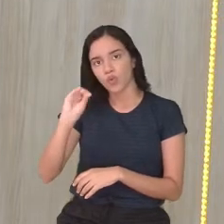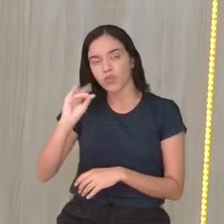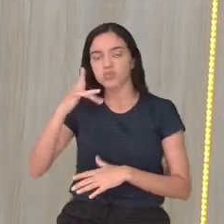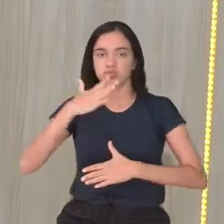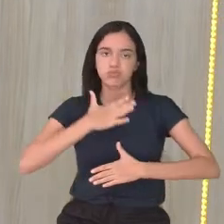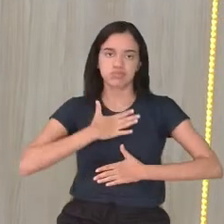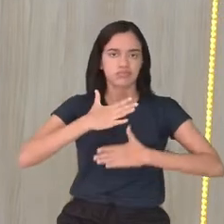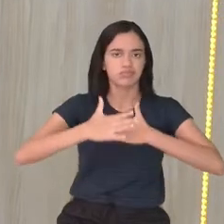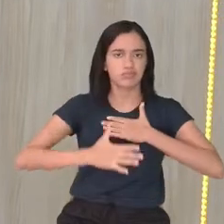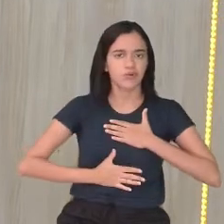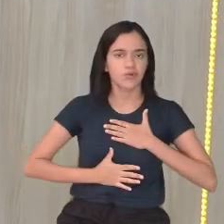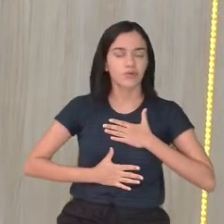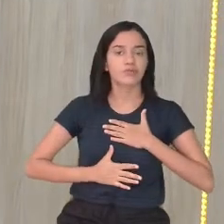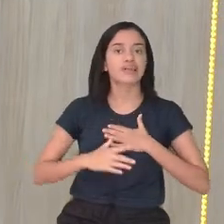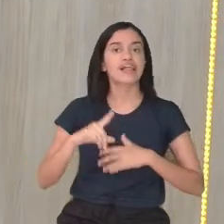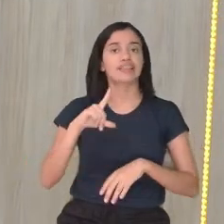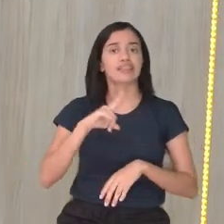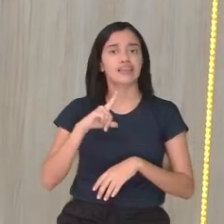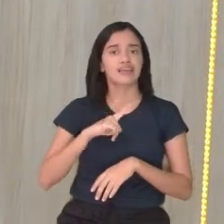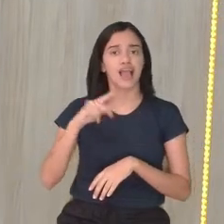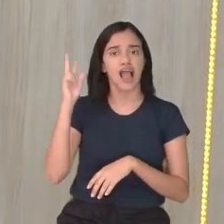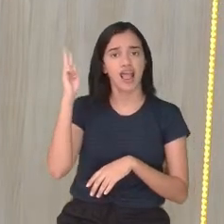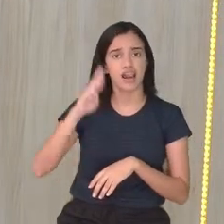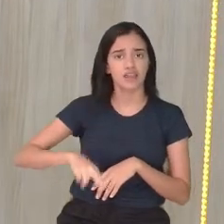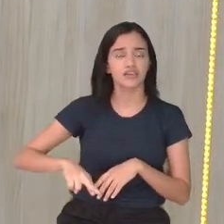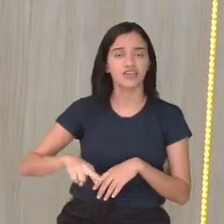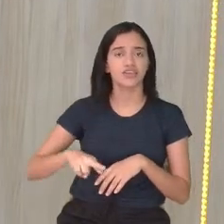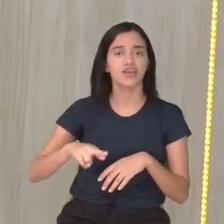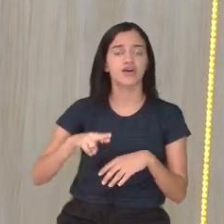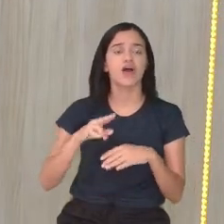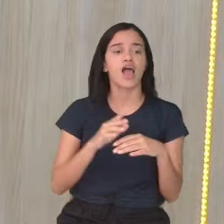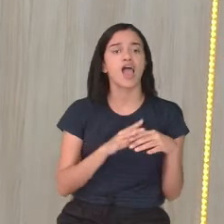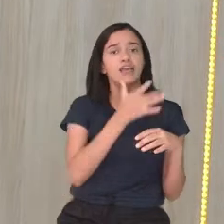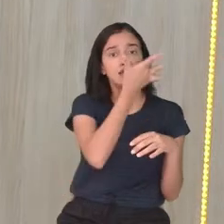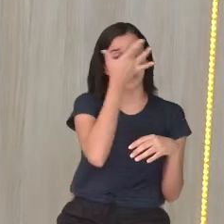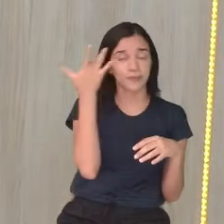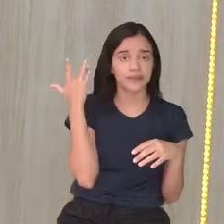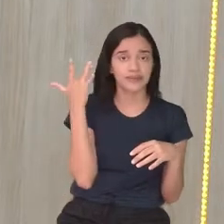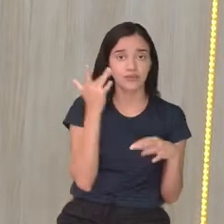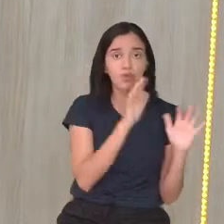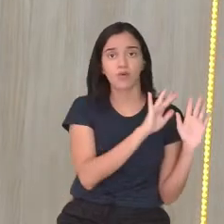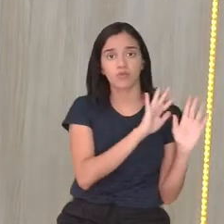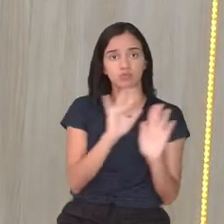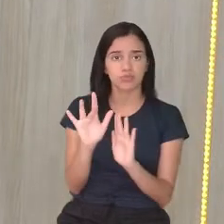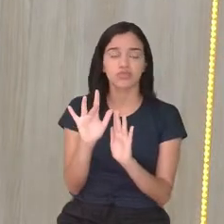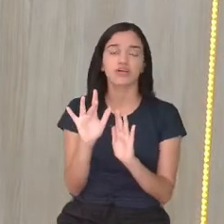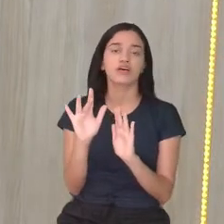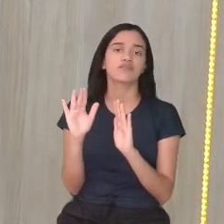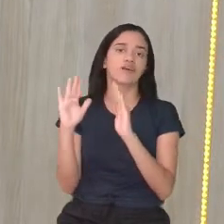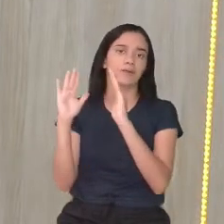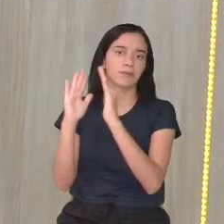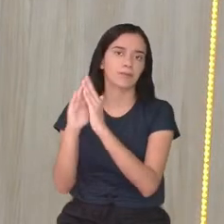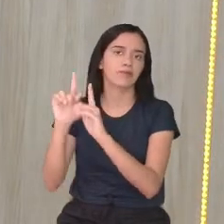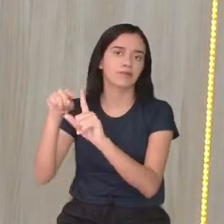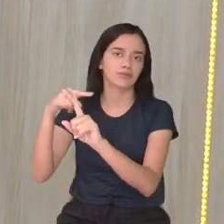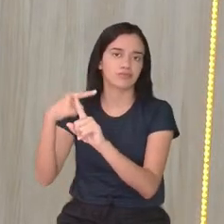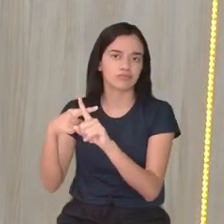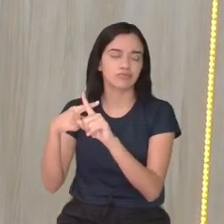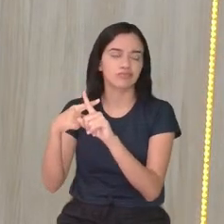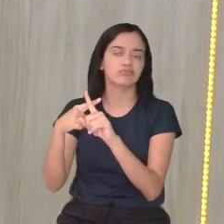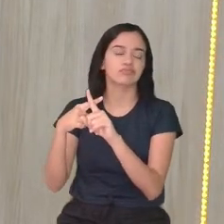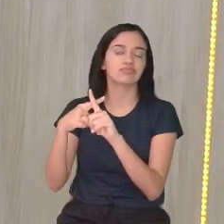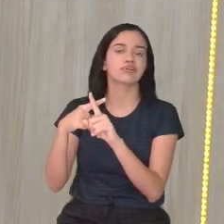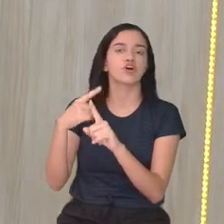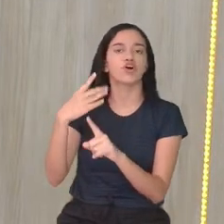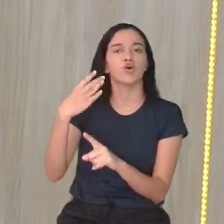tem a religião aí, que as pessoas vão para o culto, né? Fazer as orações, cultuar os